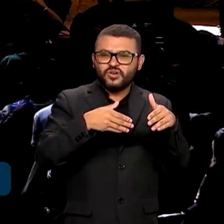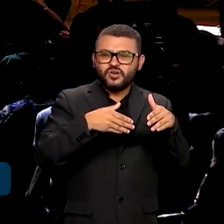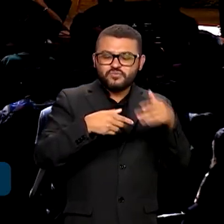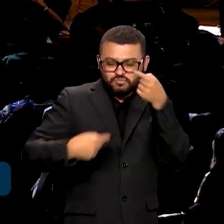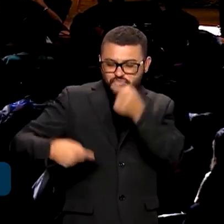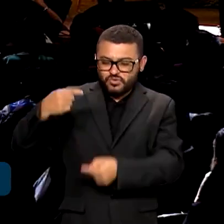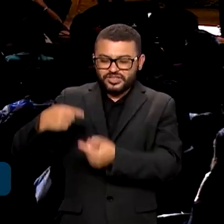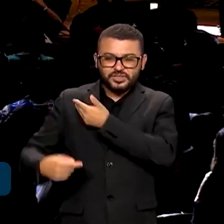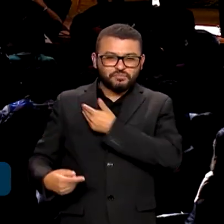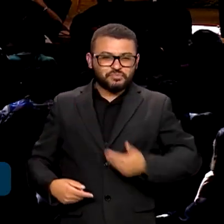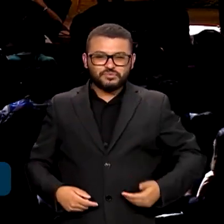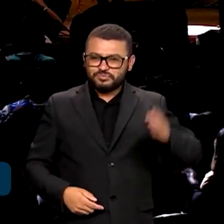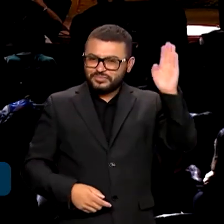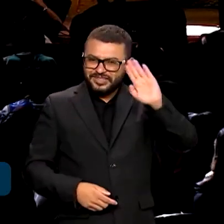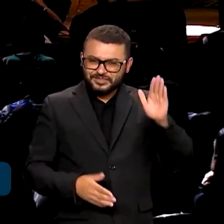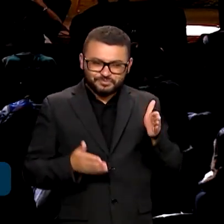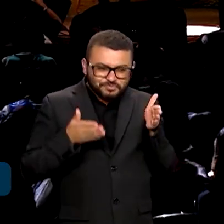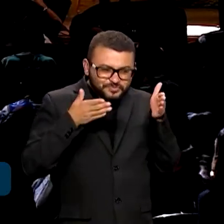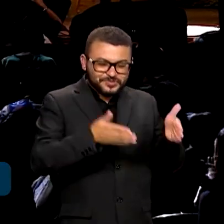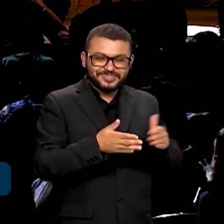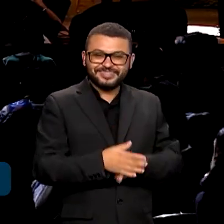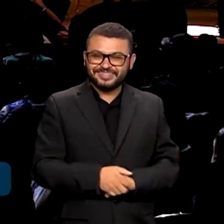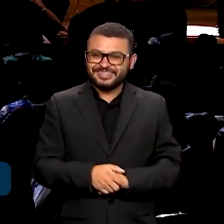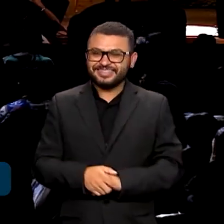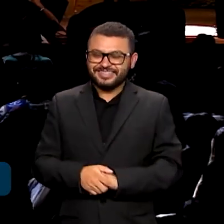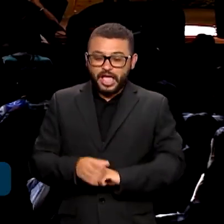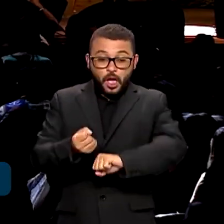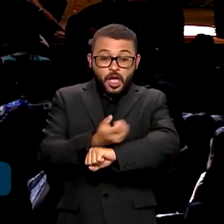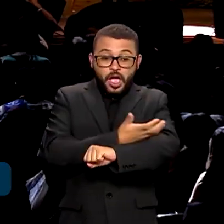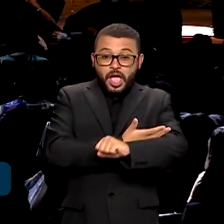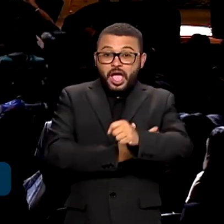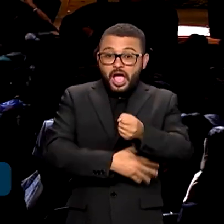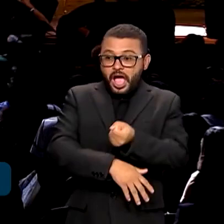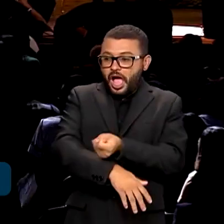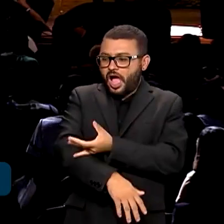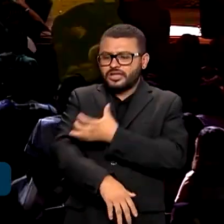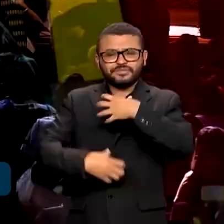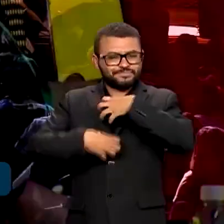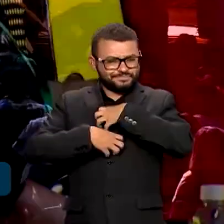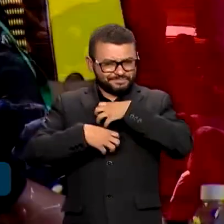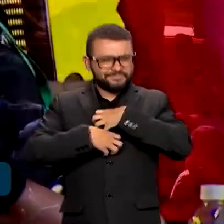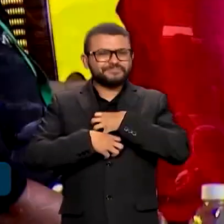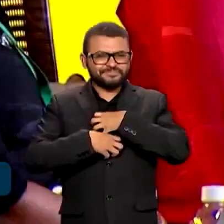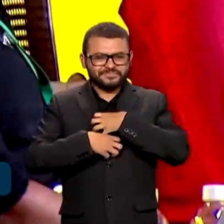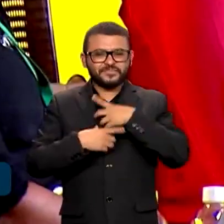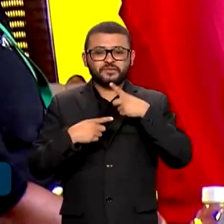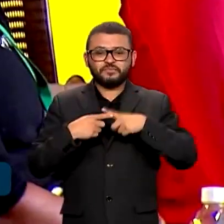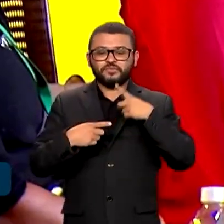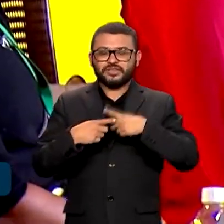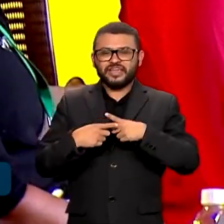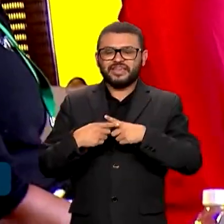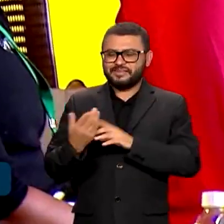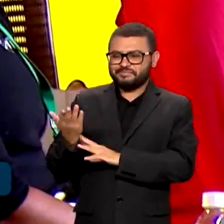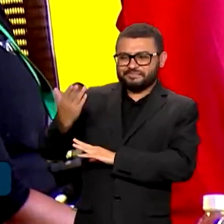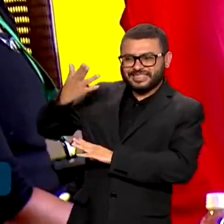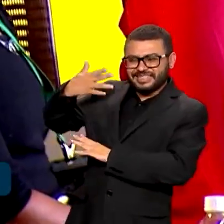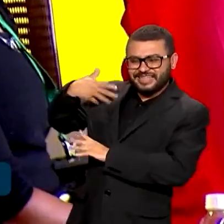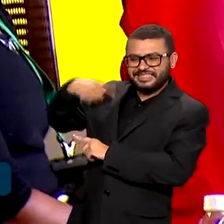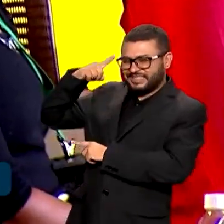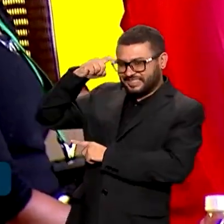públicas do Brasil. É muito emocionante estar aqui, porque foi muito difícil estar